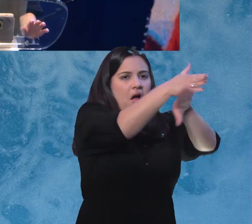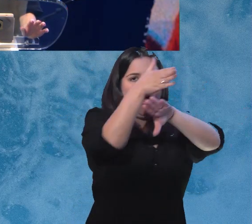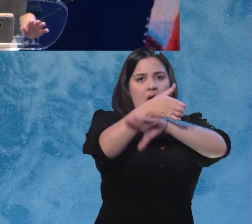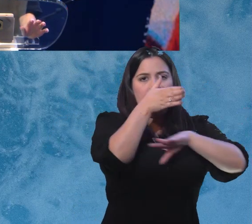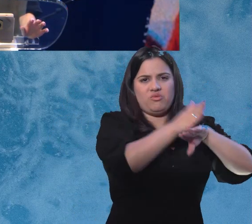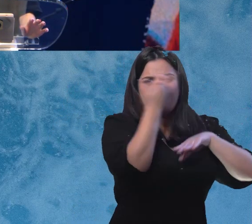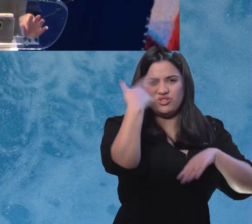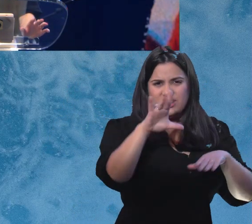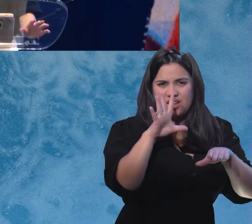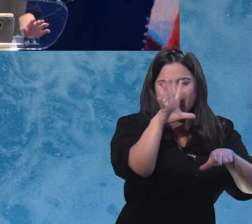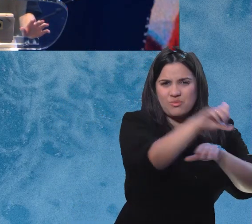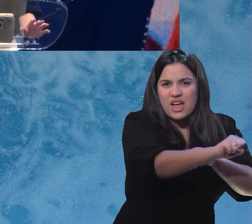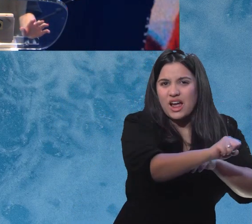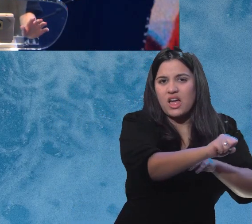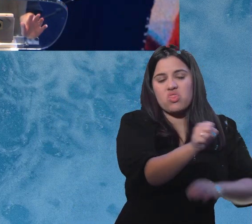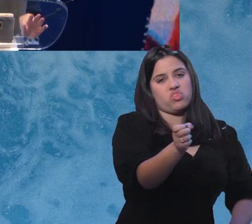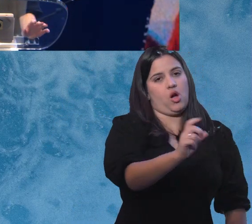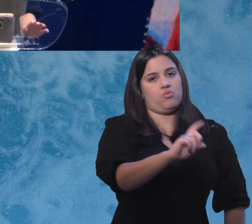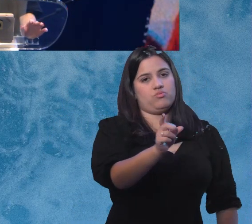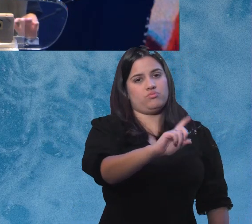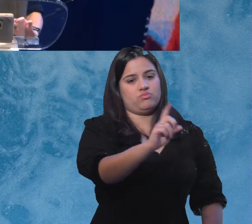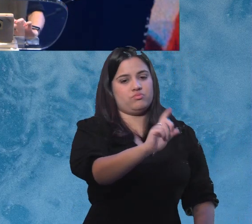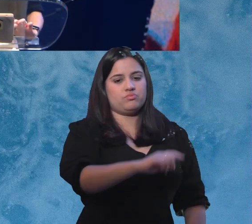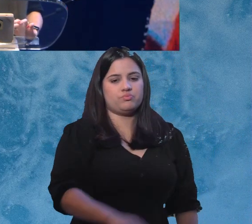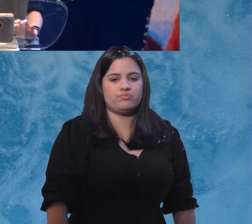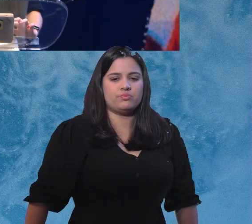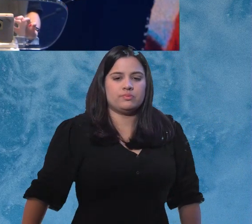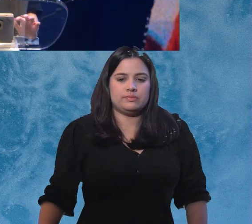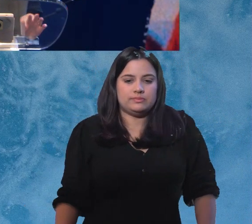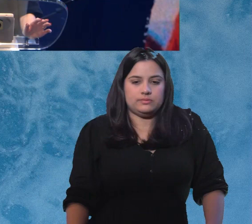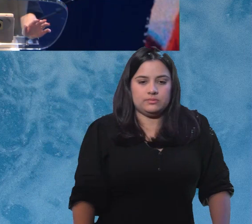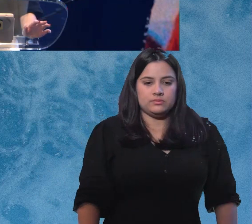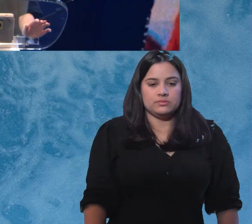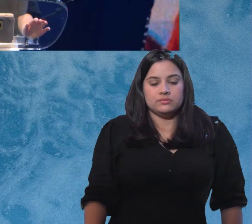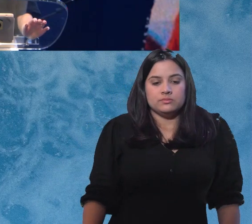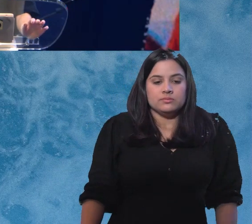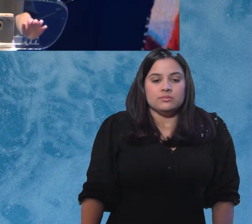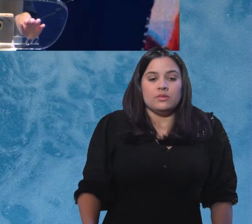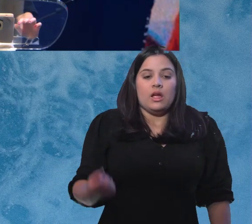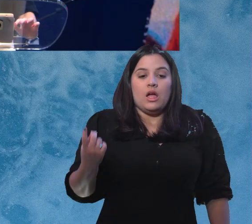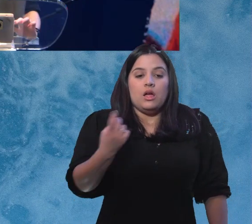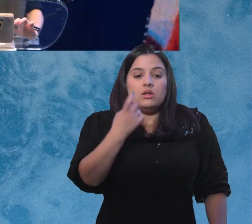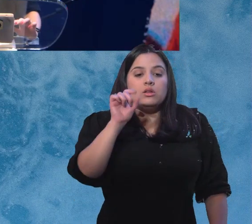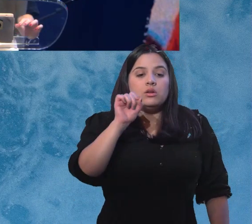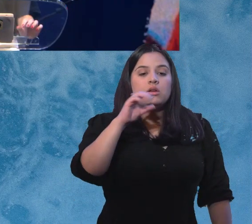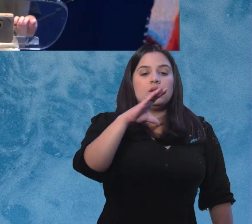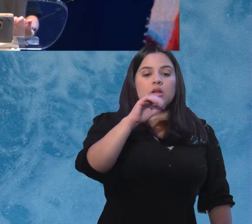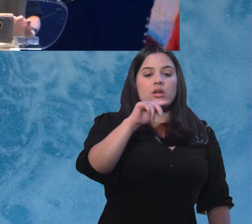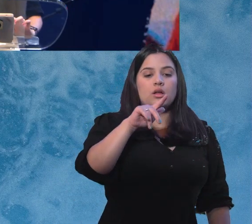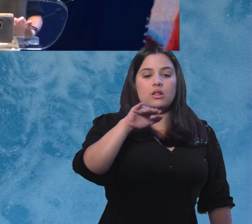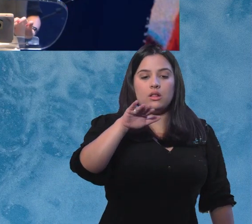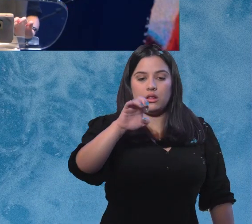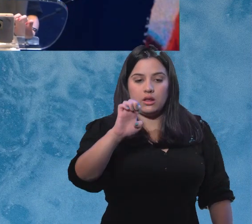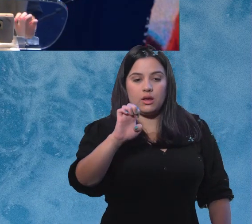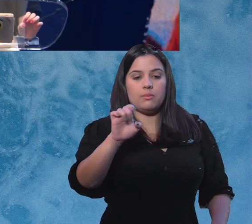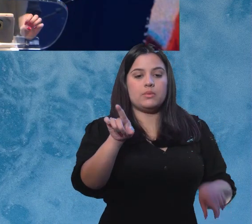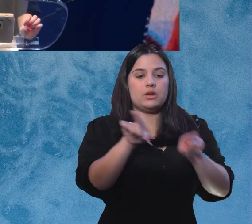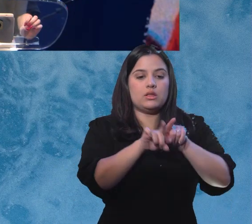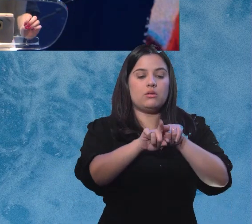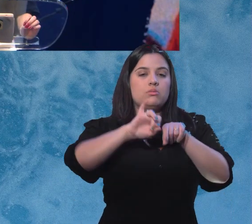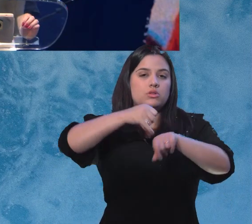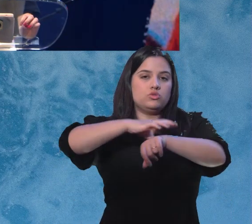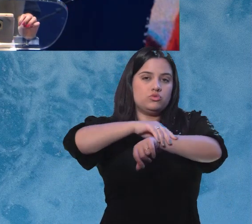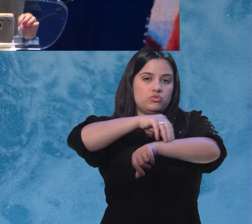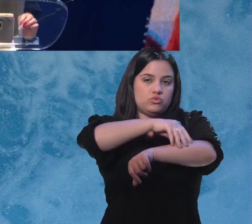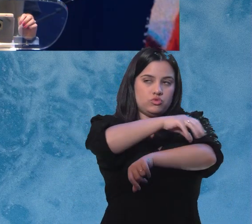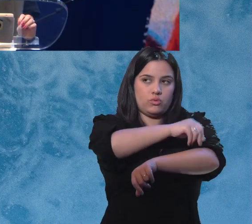da terra que eu jurei lhes dar para que nela morassem. As únicas exceções serão Calebe, filho de Jefoné, e Josué, filho